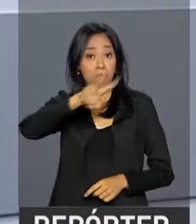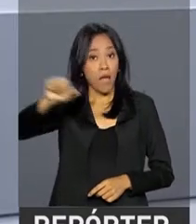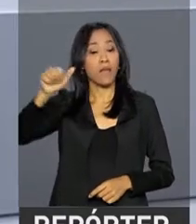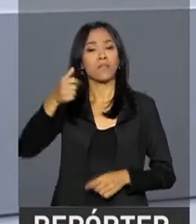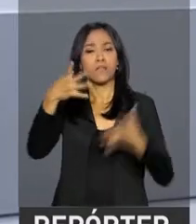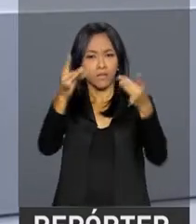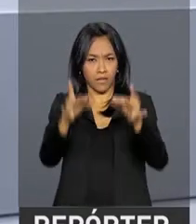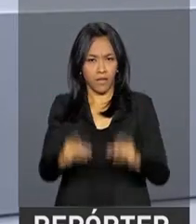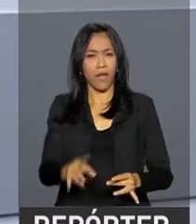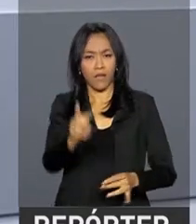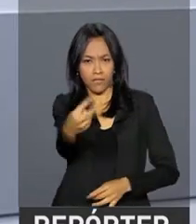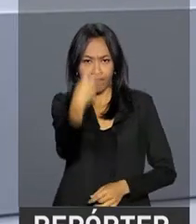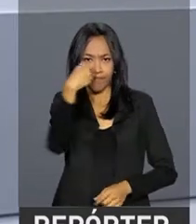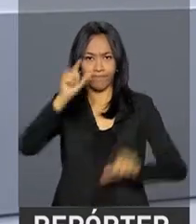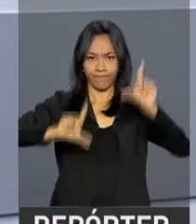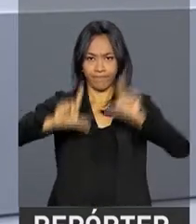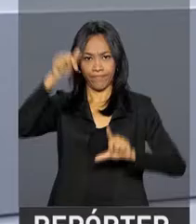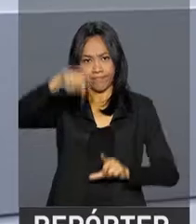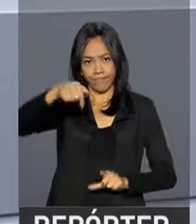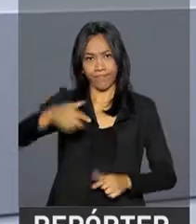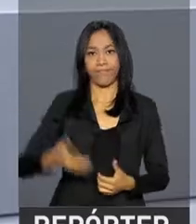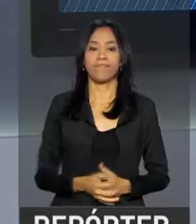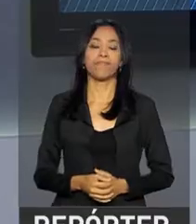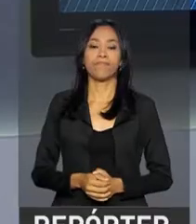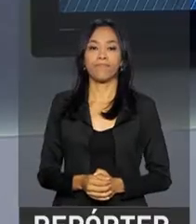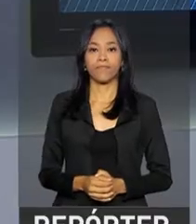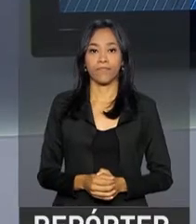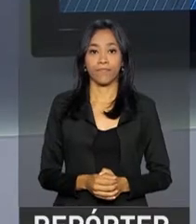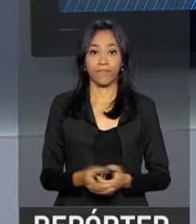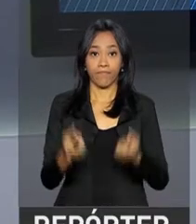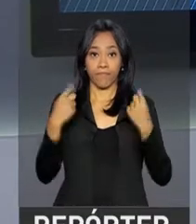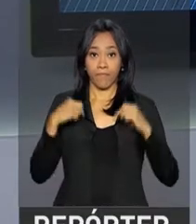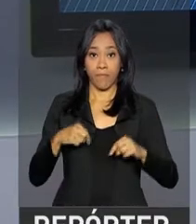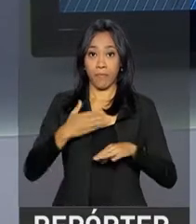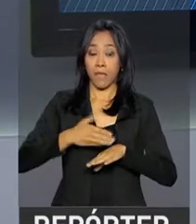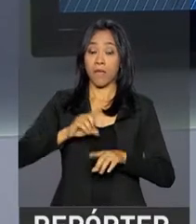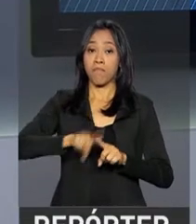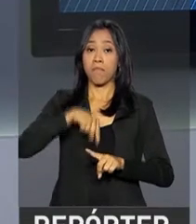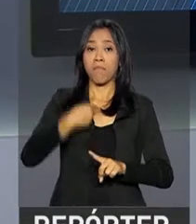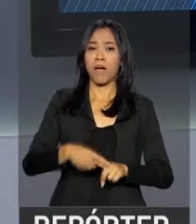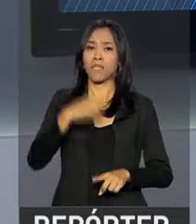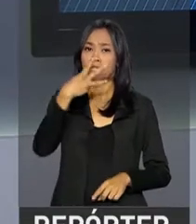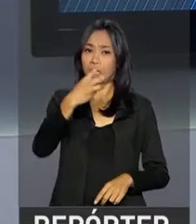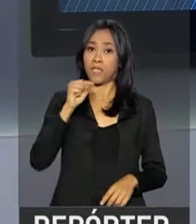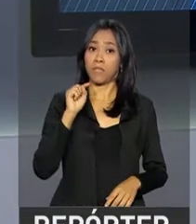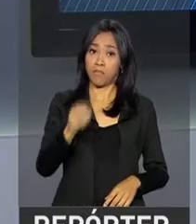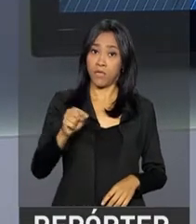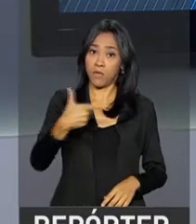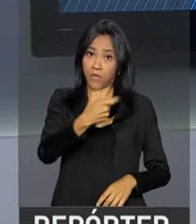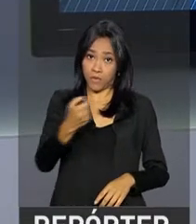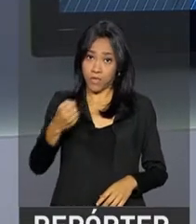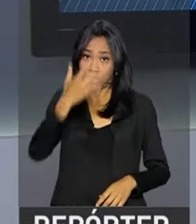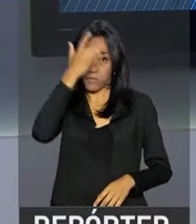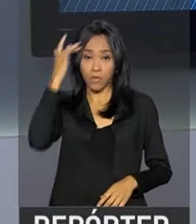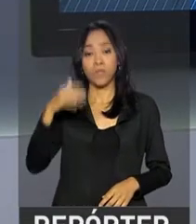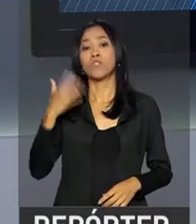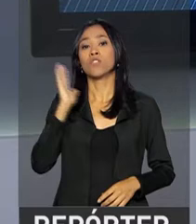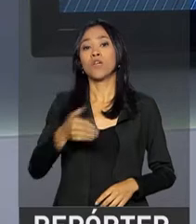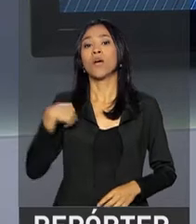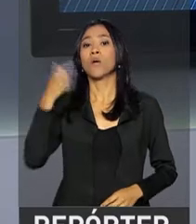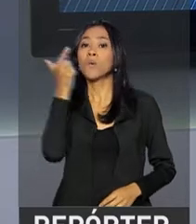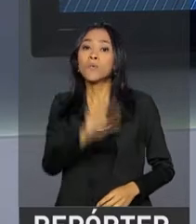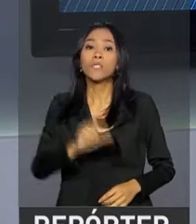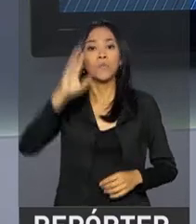esse assunto aqui nos nossos boletins de hora em hora. Mais 3.200 pessoas alcançaram o sonho da casa